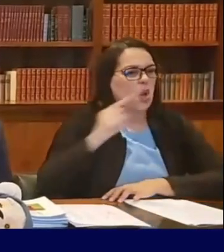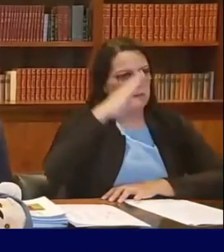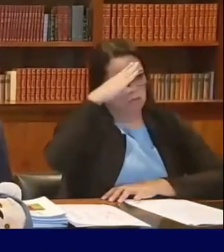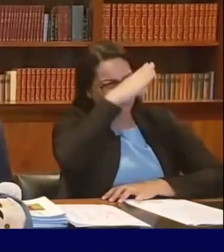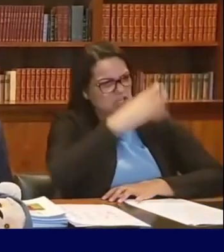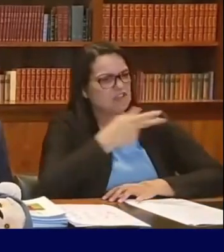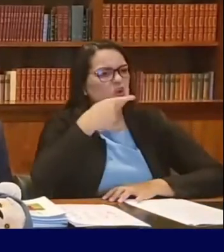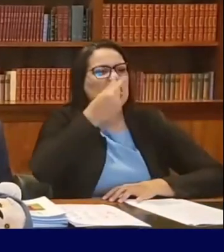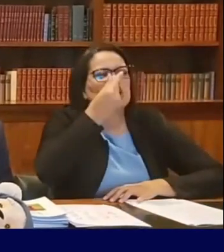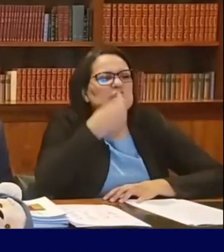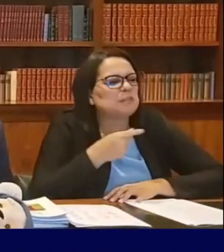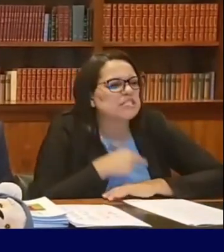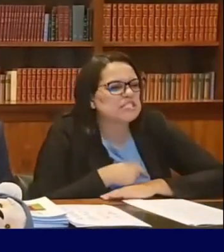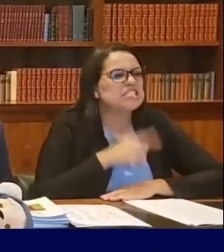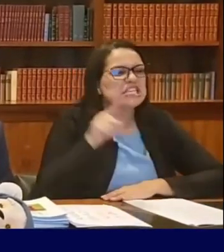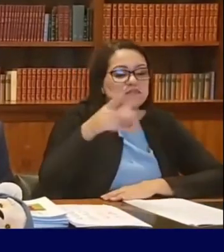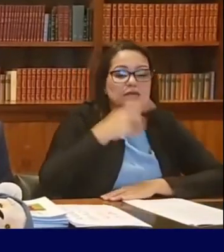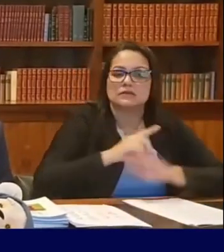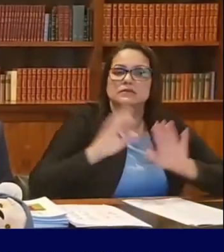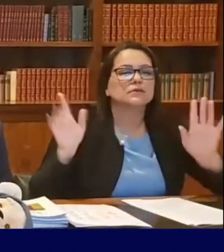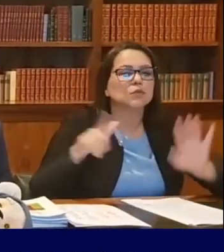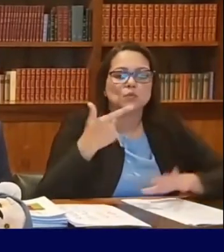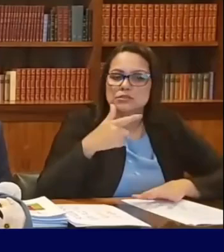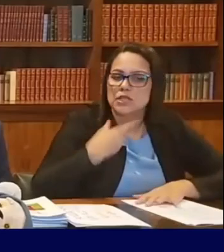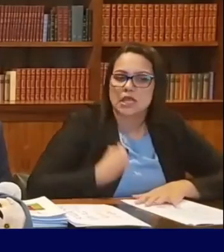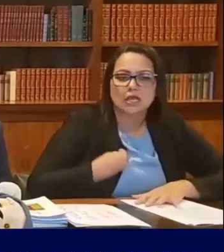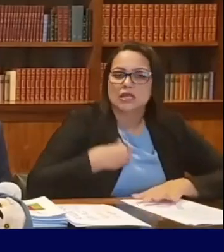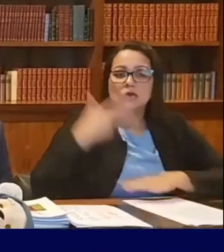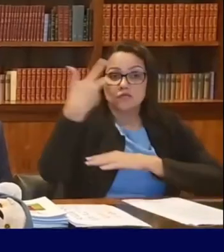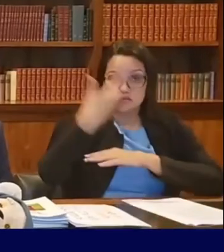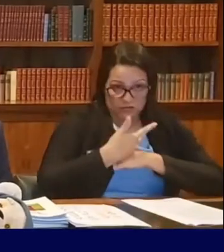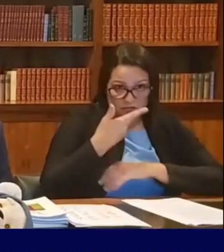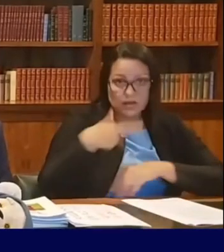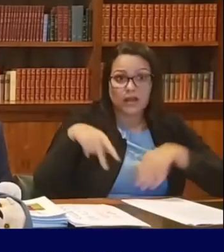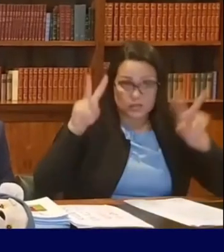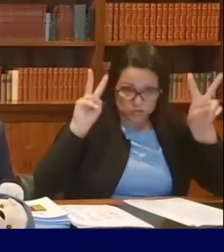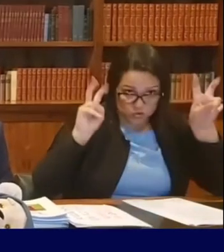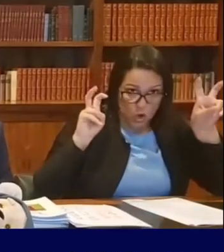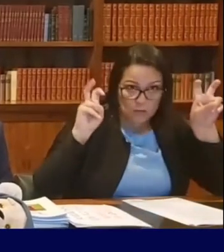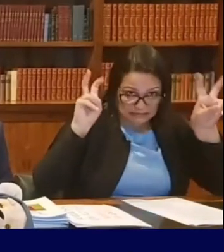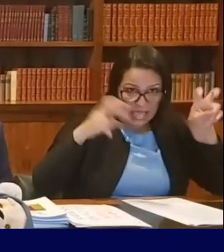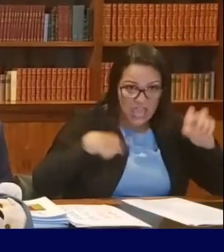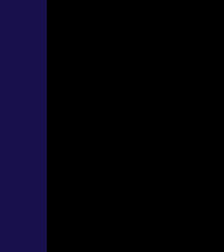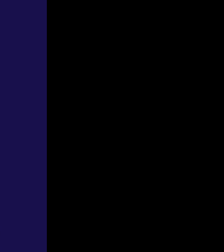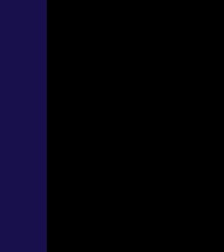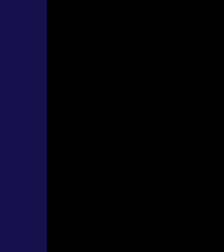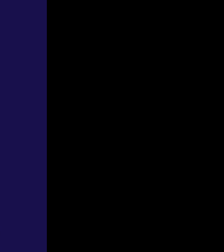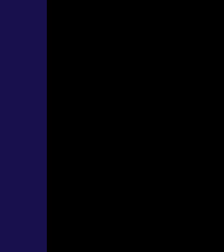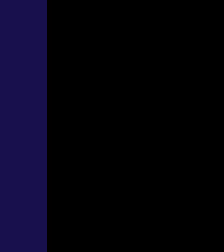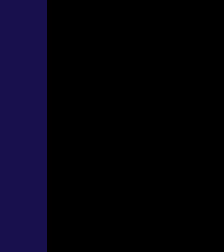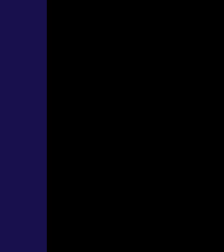a questão do Covid. Não existe um vídeo ou um áudio meu falando dessa forma.